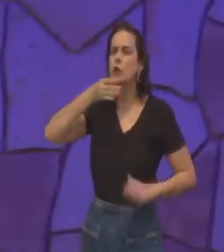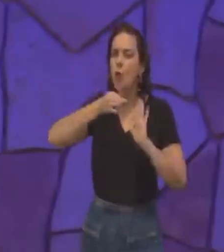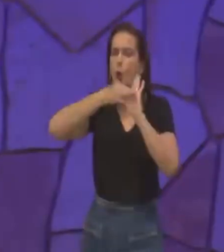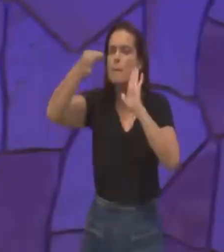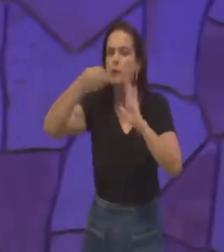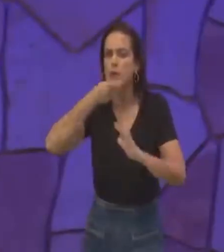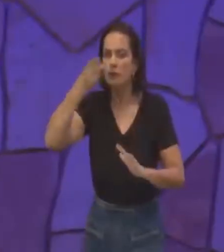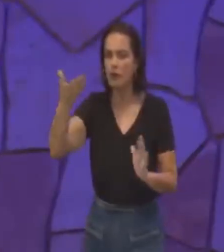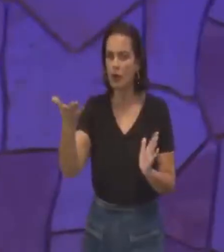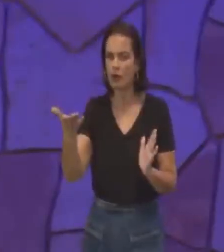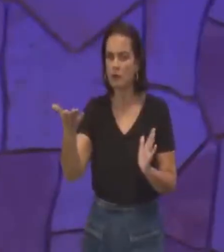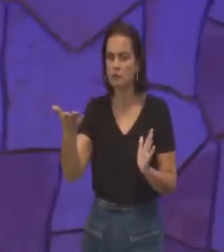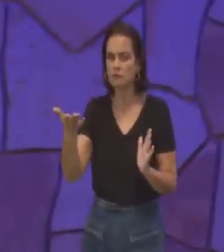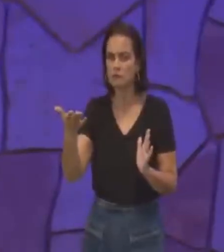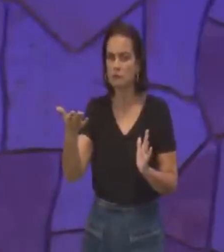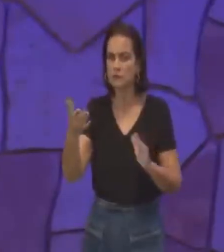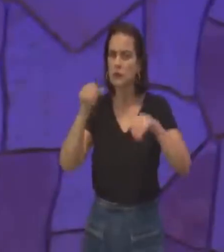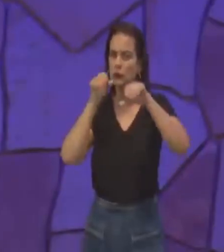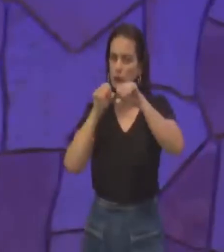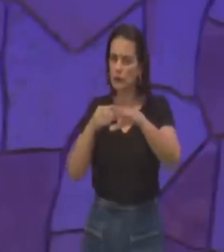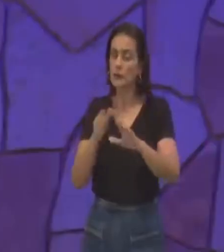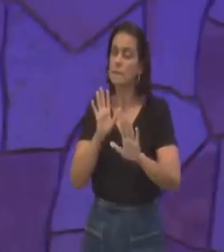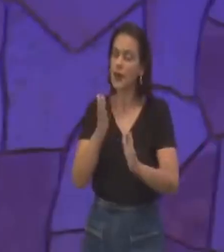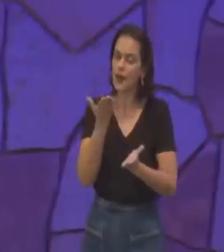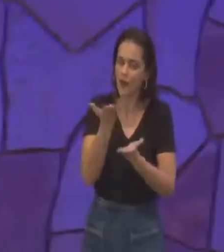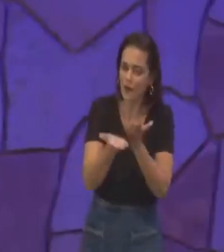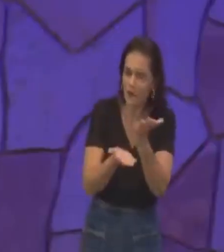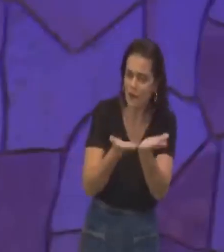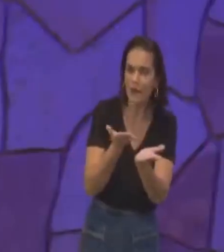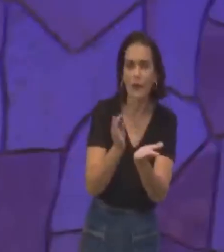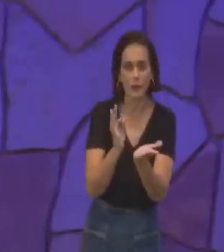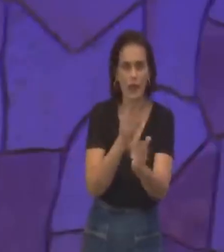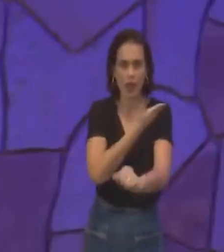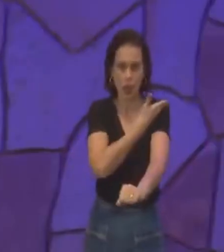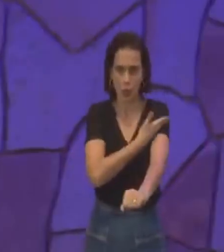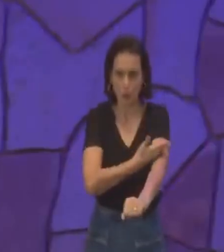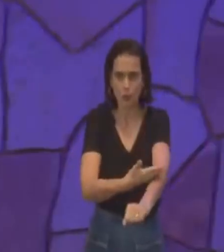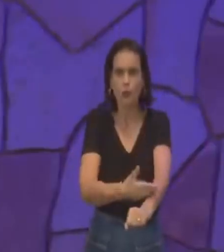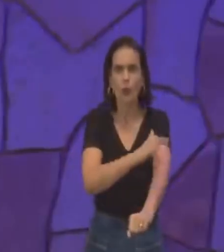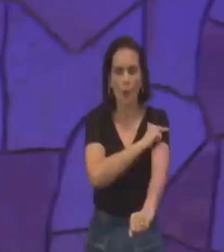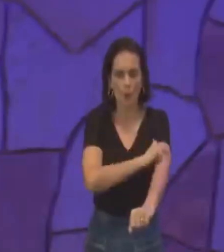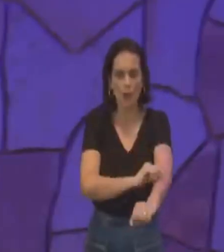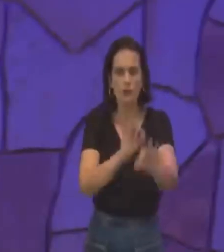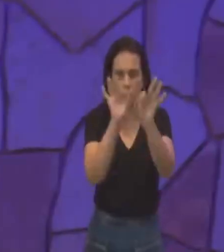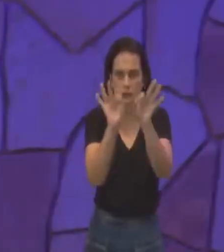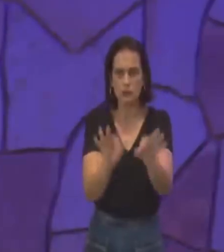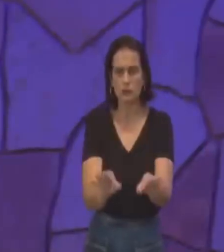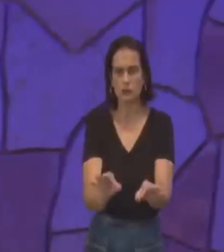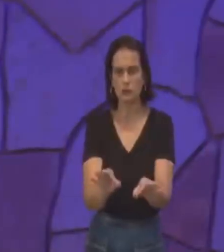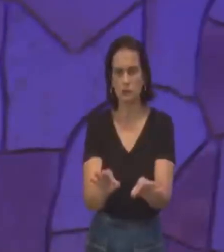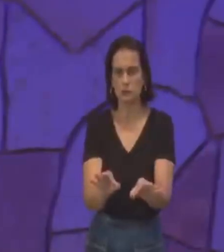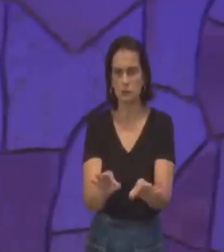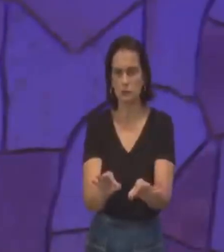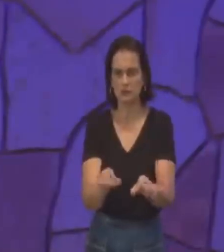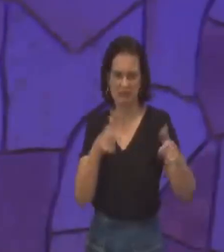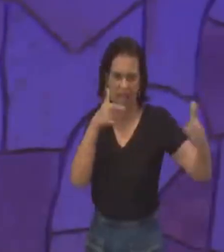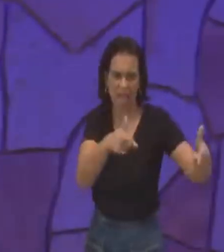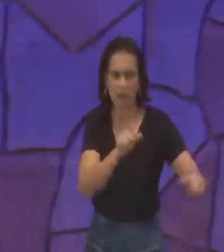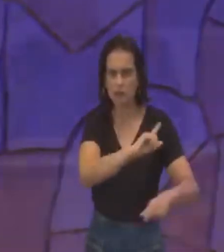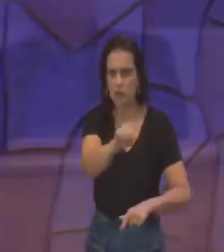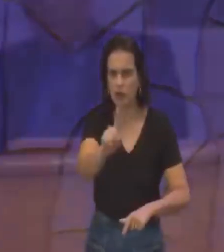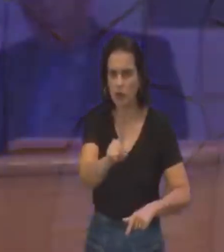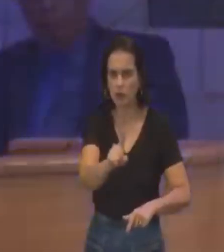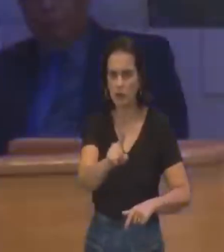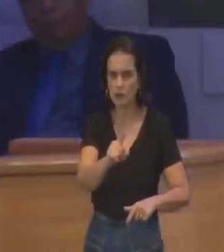educação, com gentileza, com cuidado, não ferindo o outro e respeitando a ideia